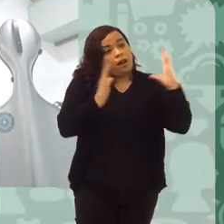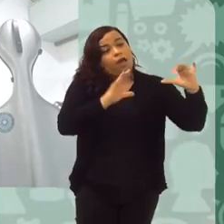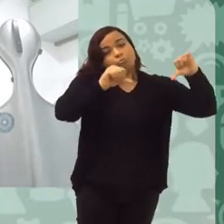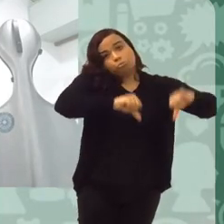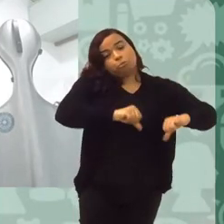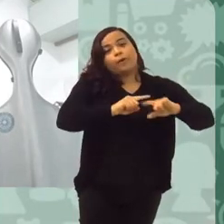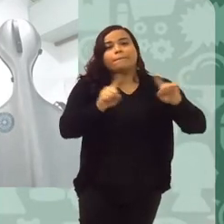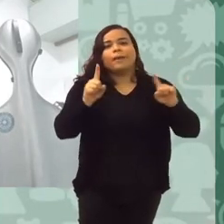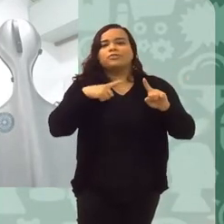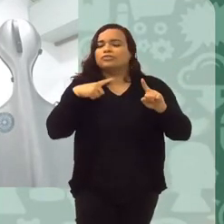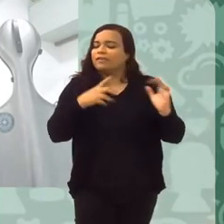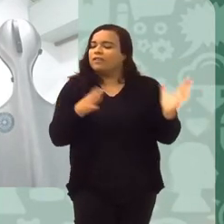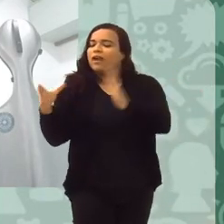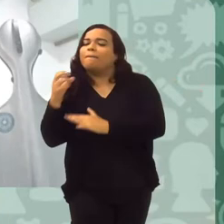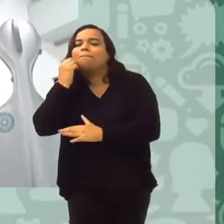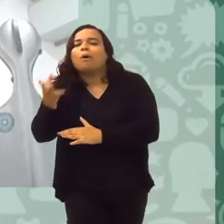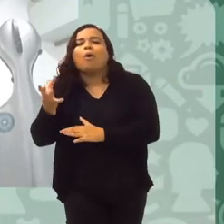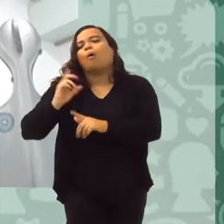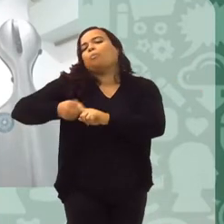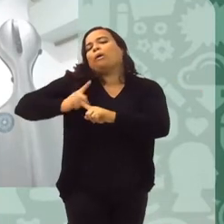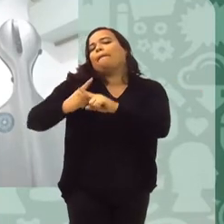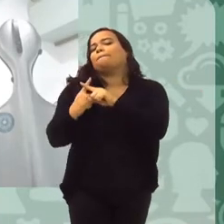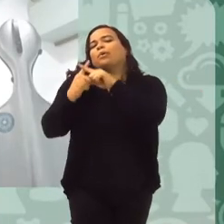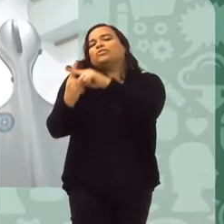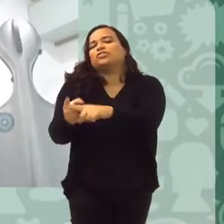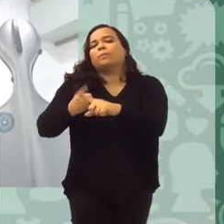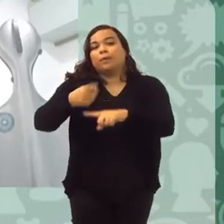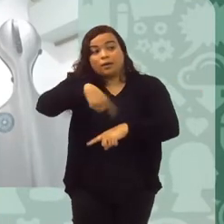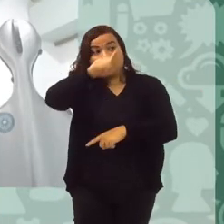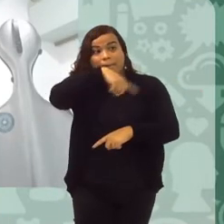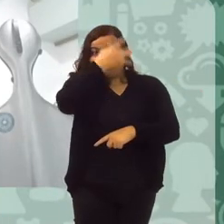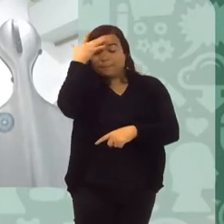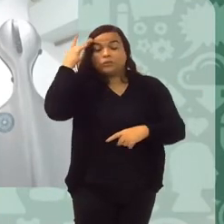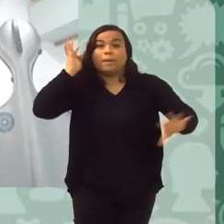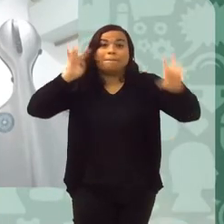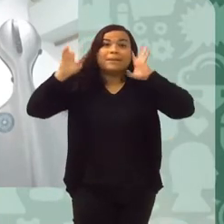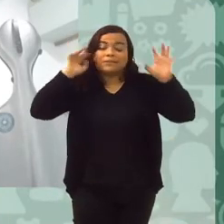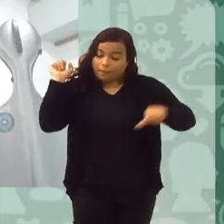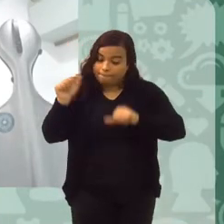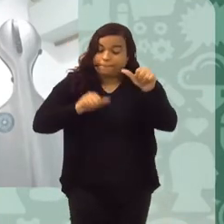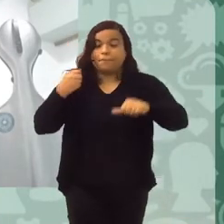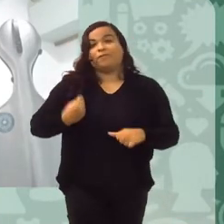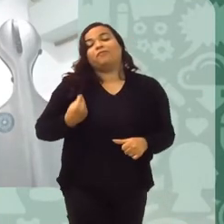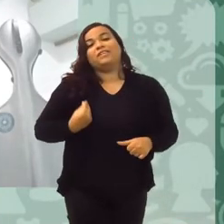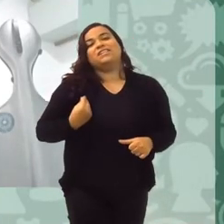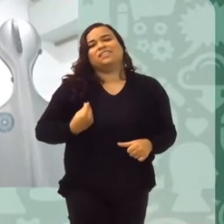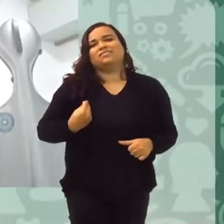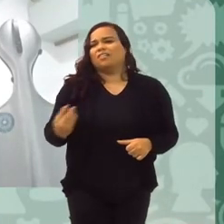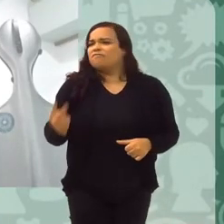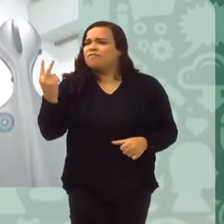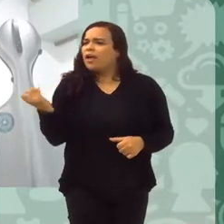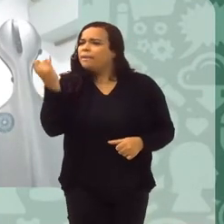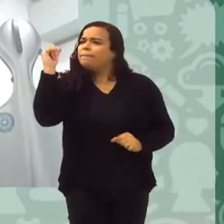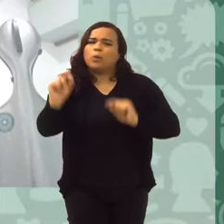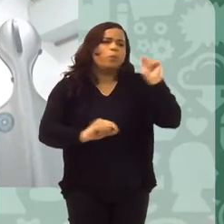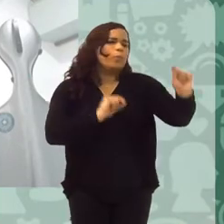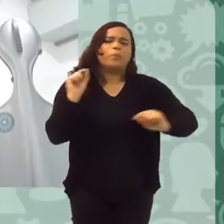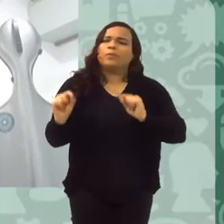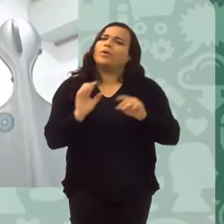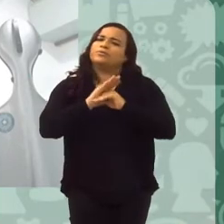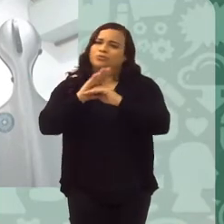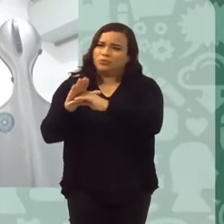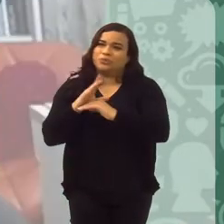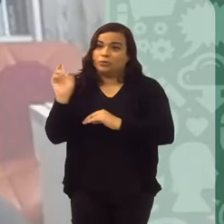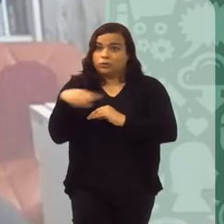esse lado que eu chamo de positivo, porque fez as pessoas repensarem sua vida, repensarem seus